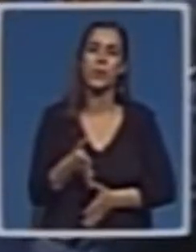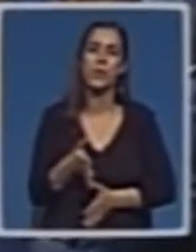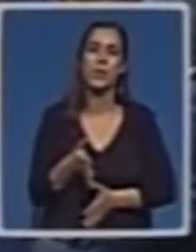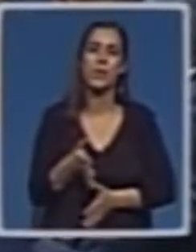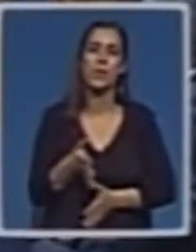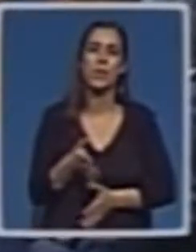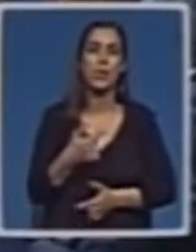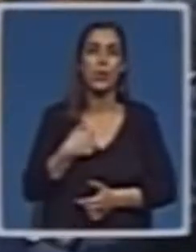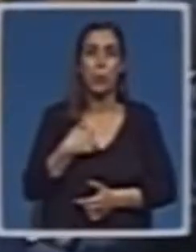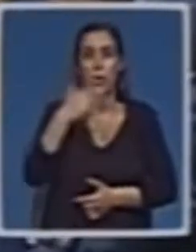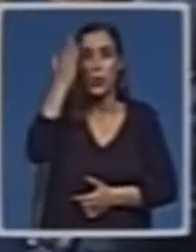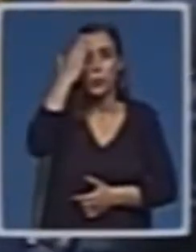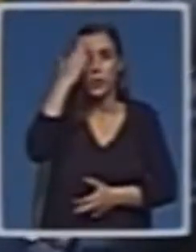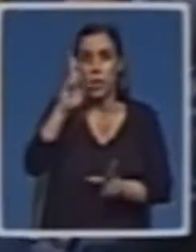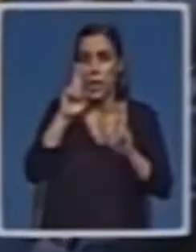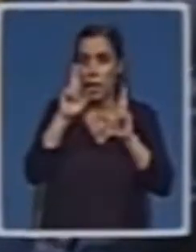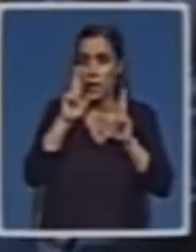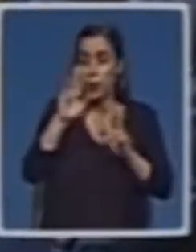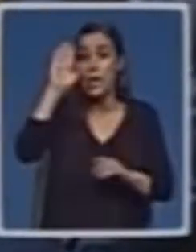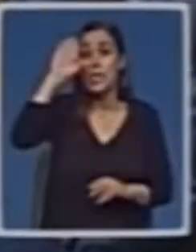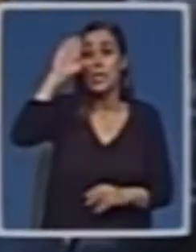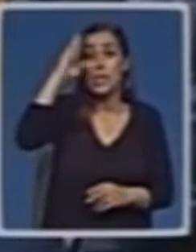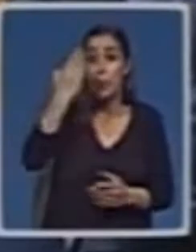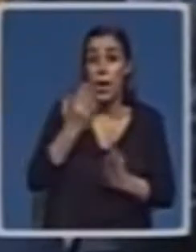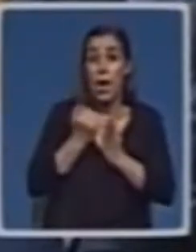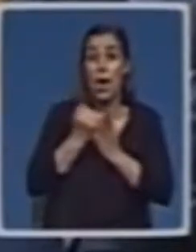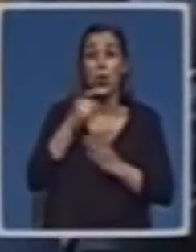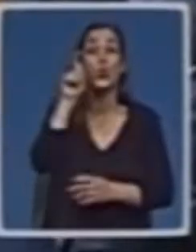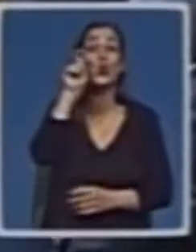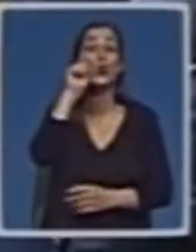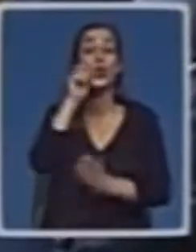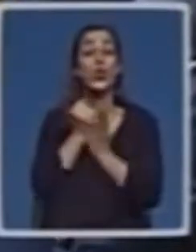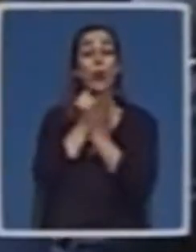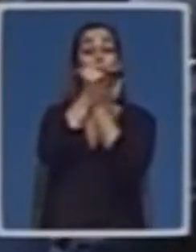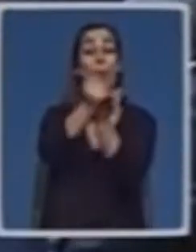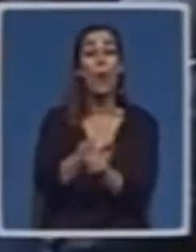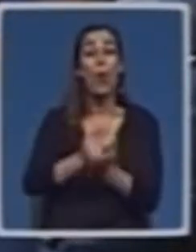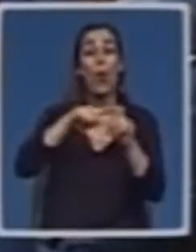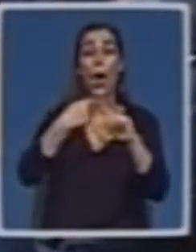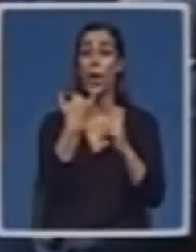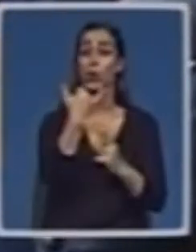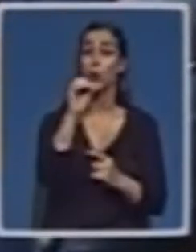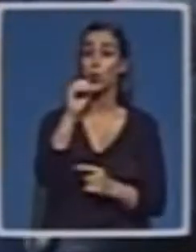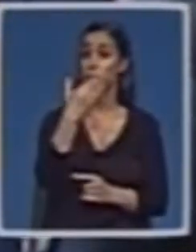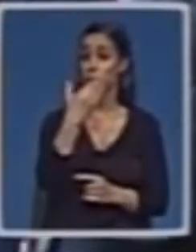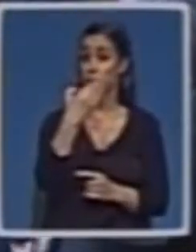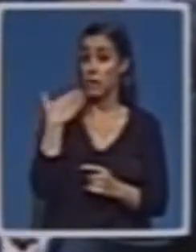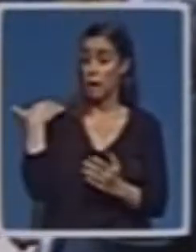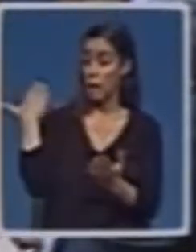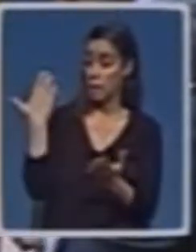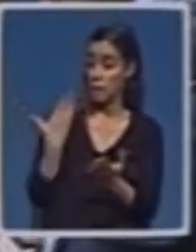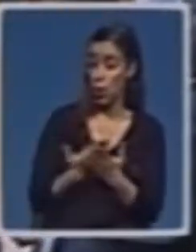também na expectativa de saber qual é o apoio do turismo para 2017, que até este